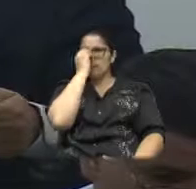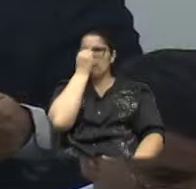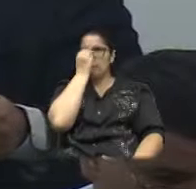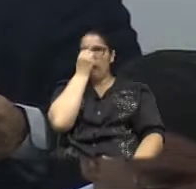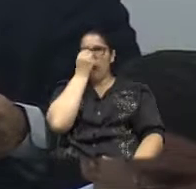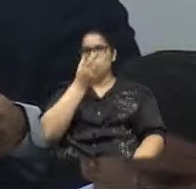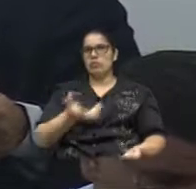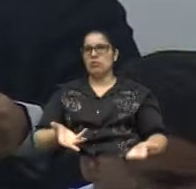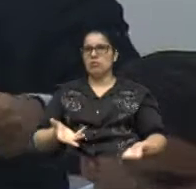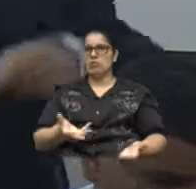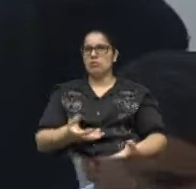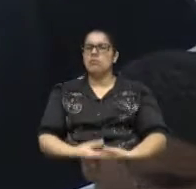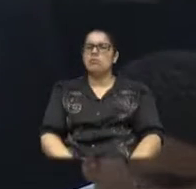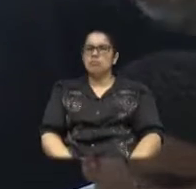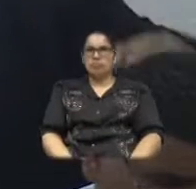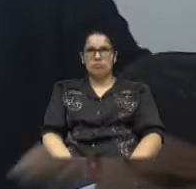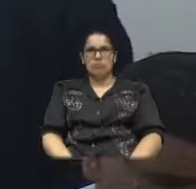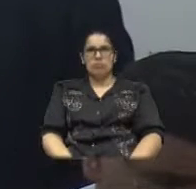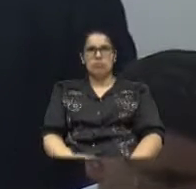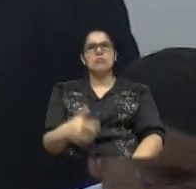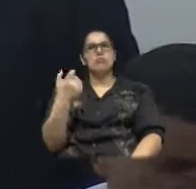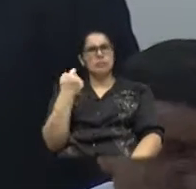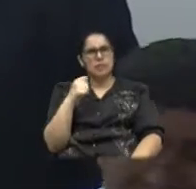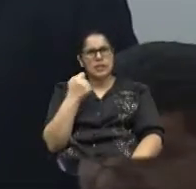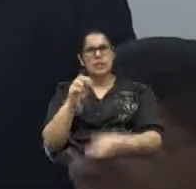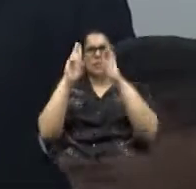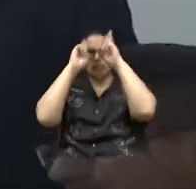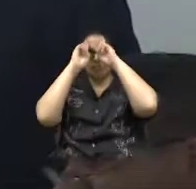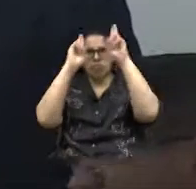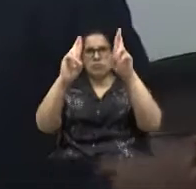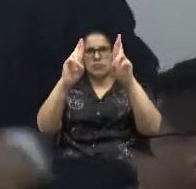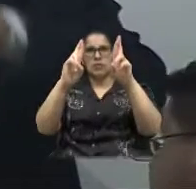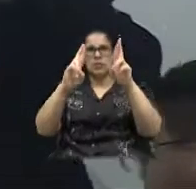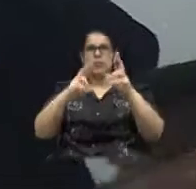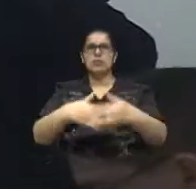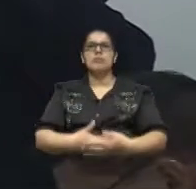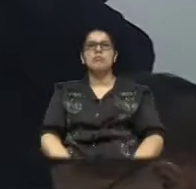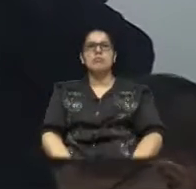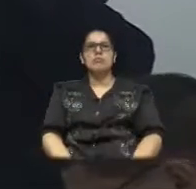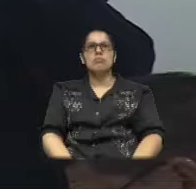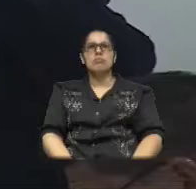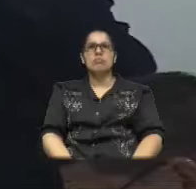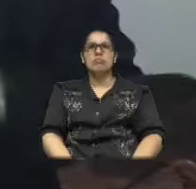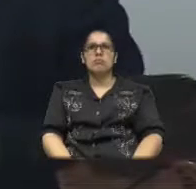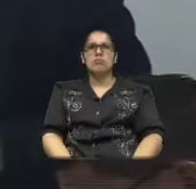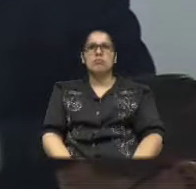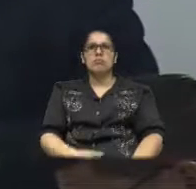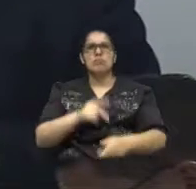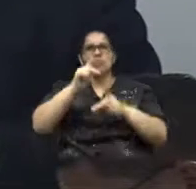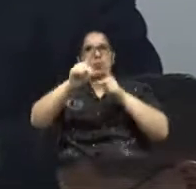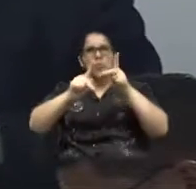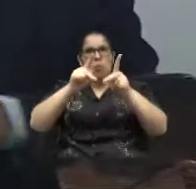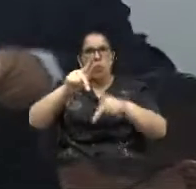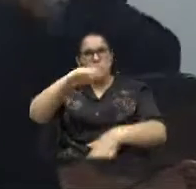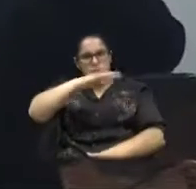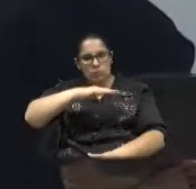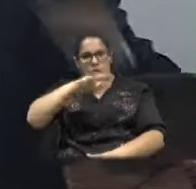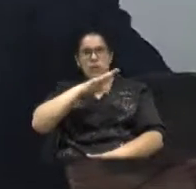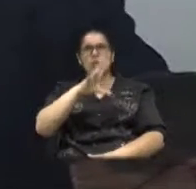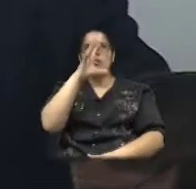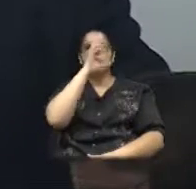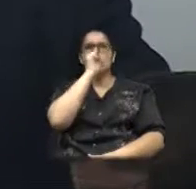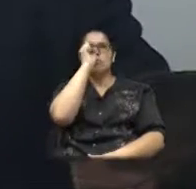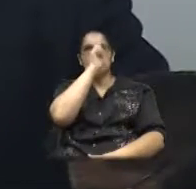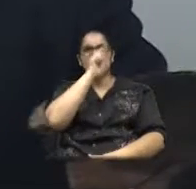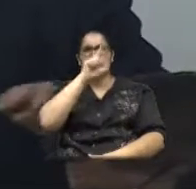veia e que tem que ser respeitado. Então, que a população de Limeira faça a